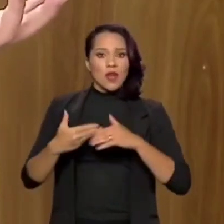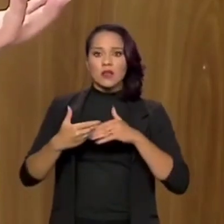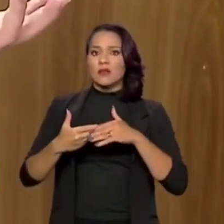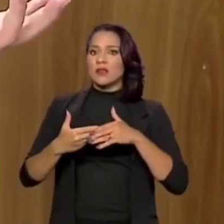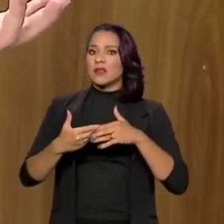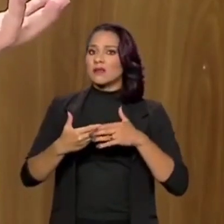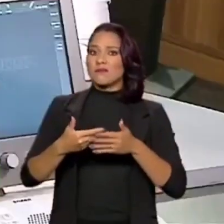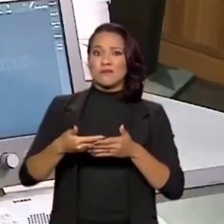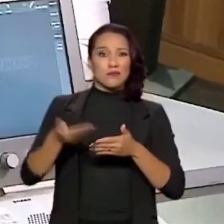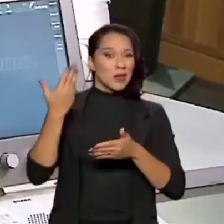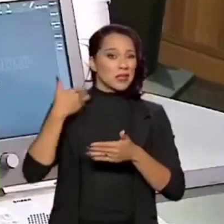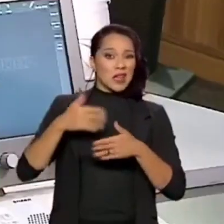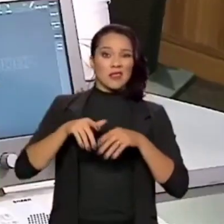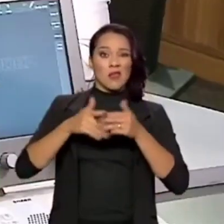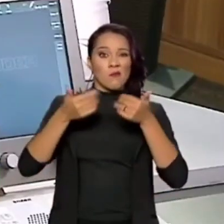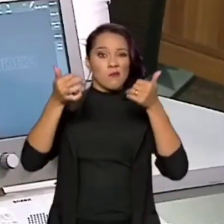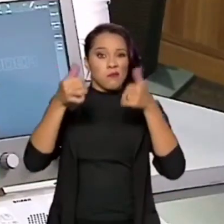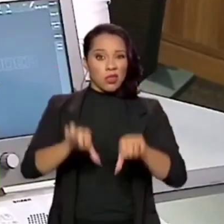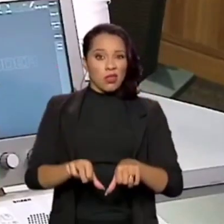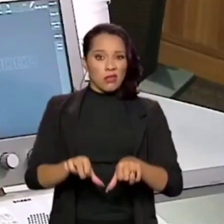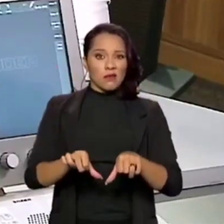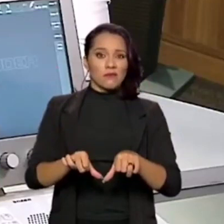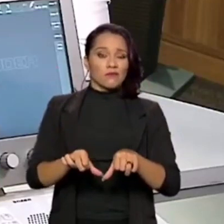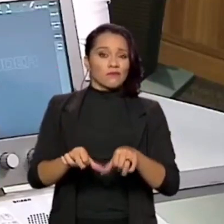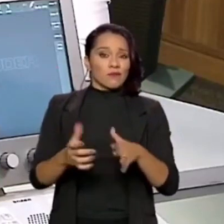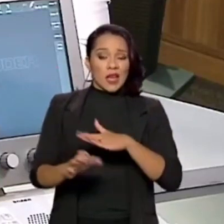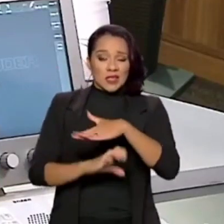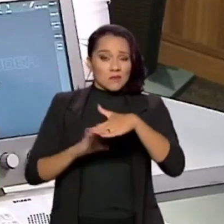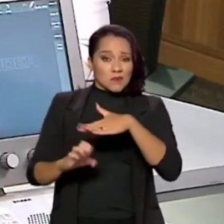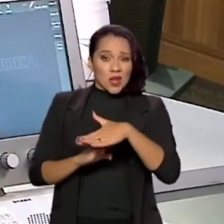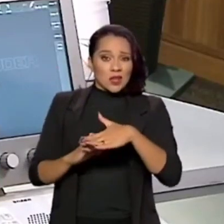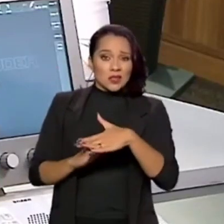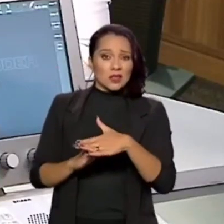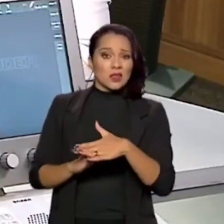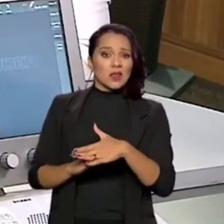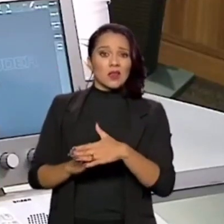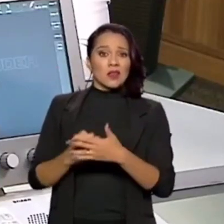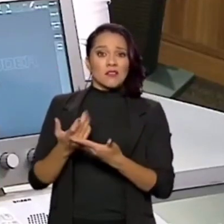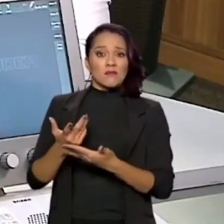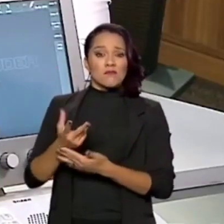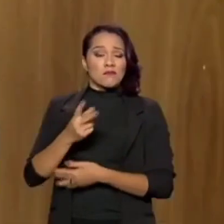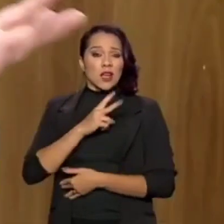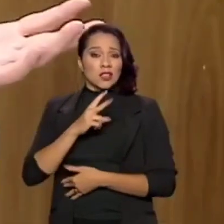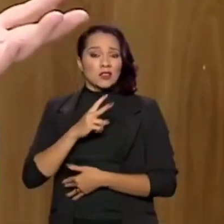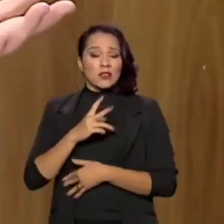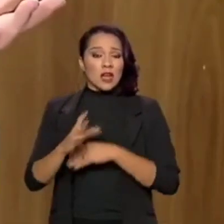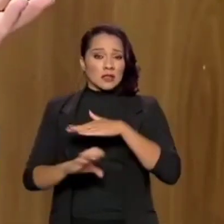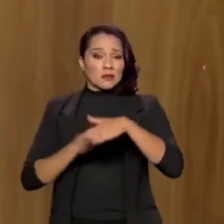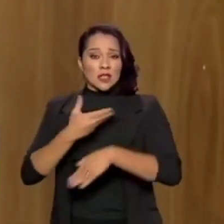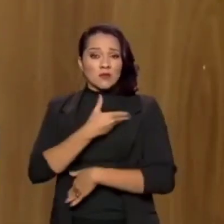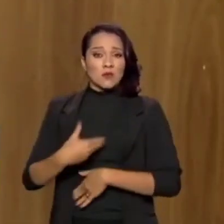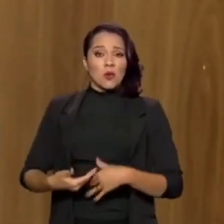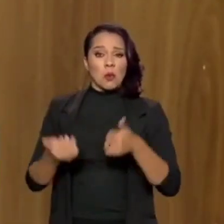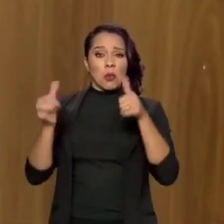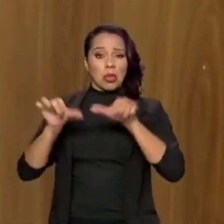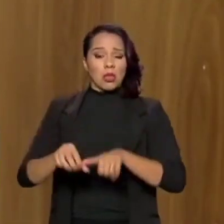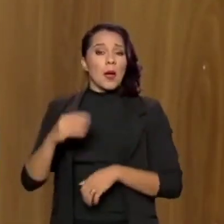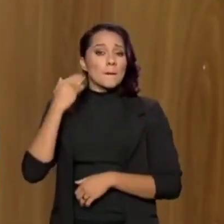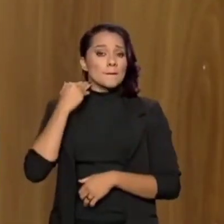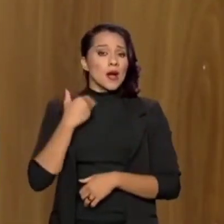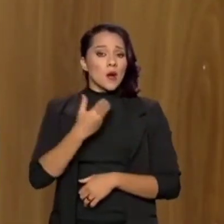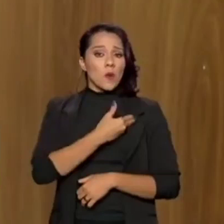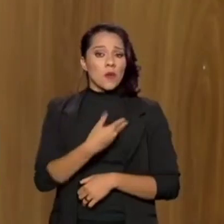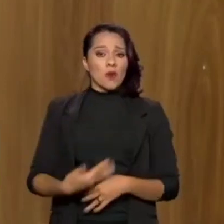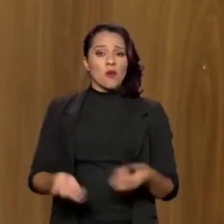por administrações anteriores. Quebraram o governo. As empresas estatais estavam quebradas, os fundos de pensão estavam quebrados, os bancos públicos